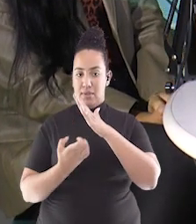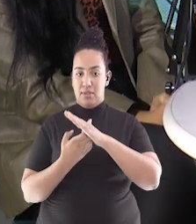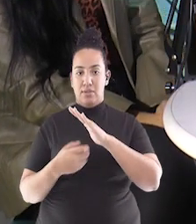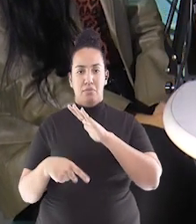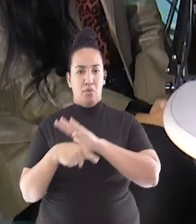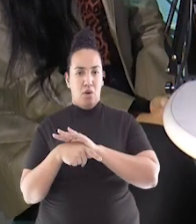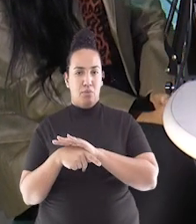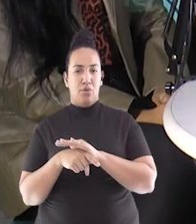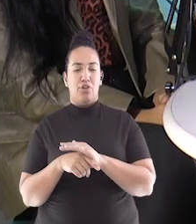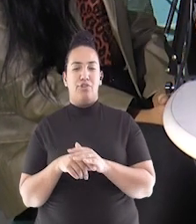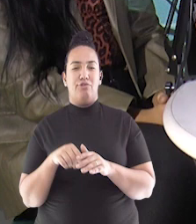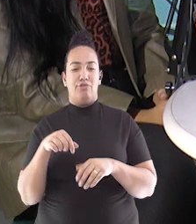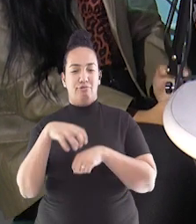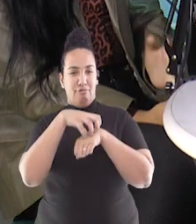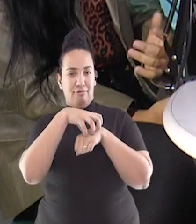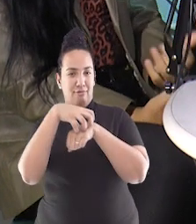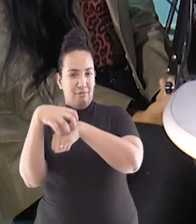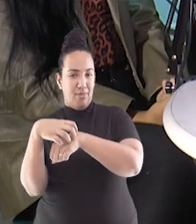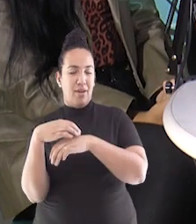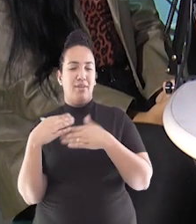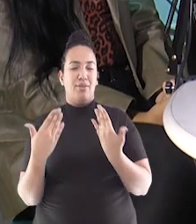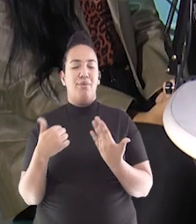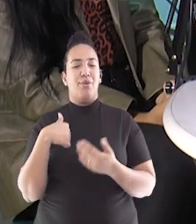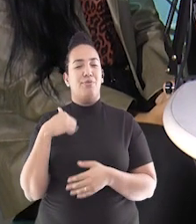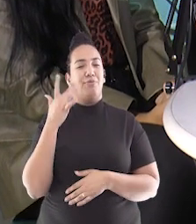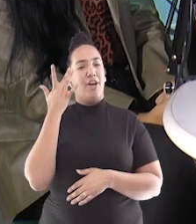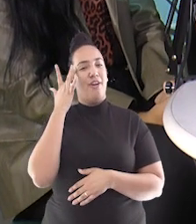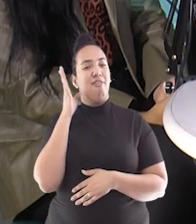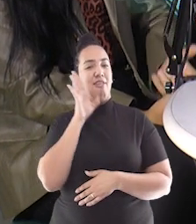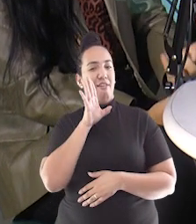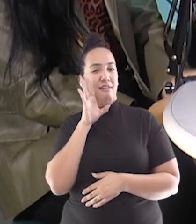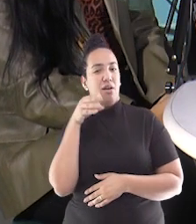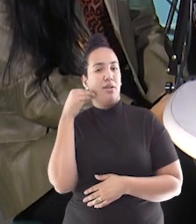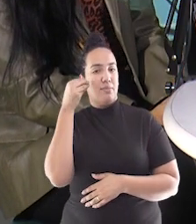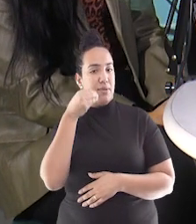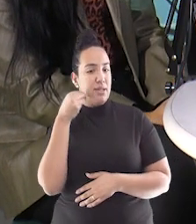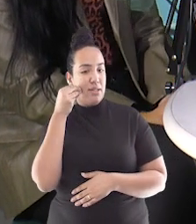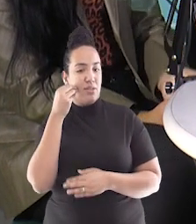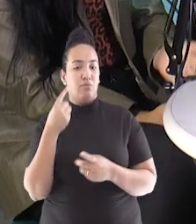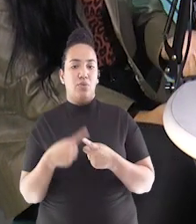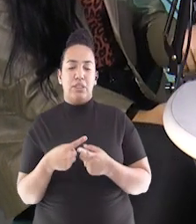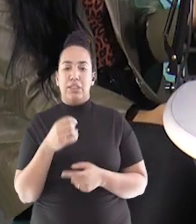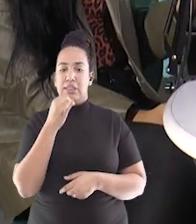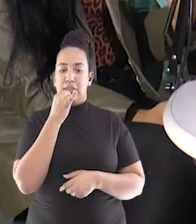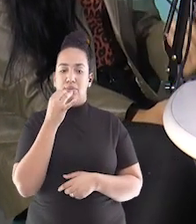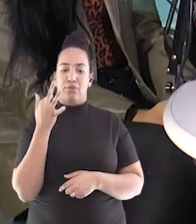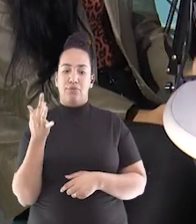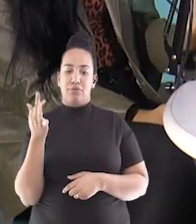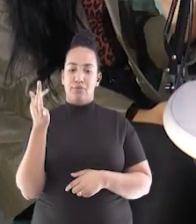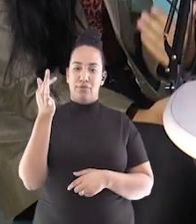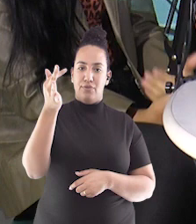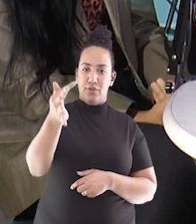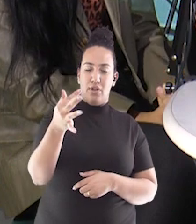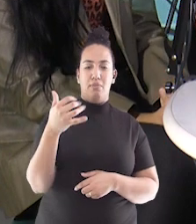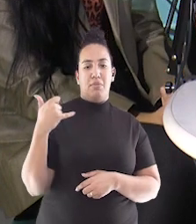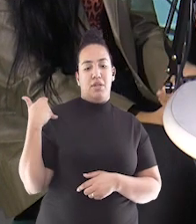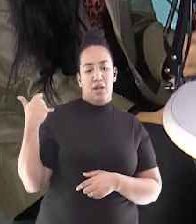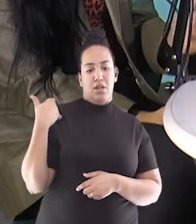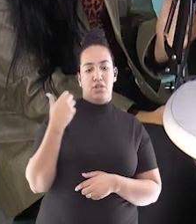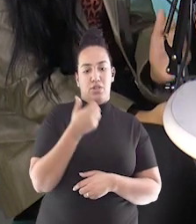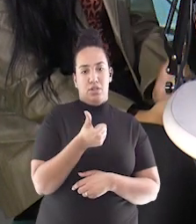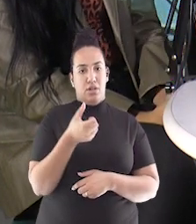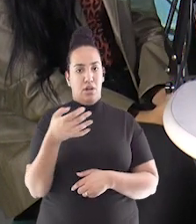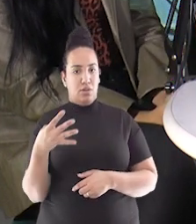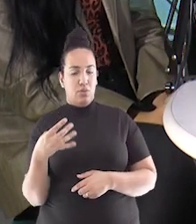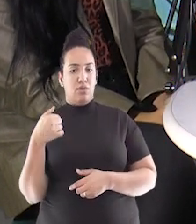Logma. Eu achei muito legal a experiência, porque no futuro, eles vão ver que, né, desde os 14 anos,